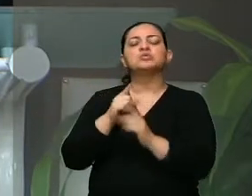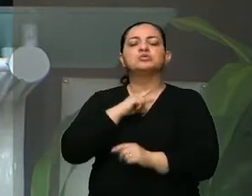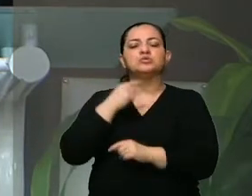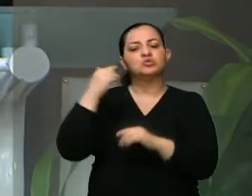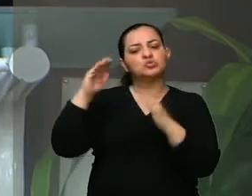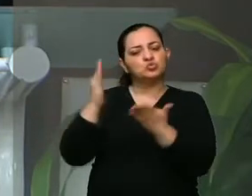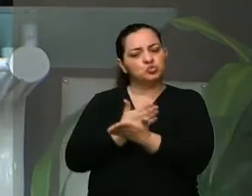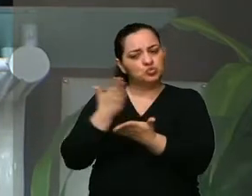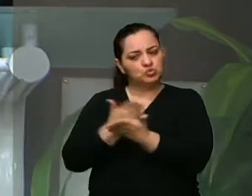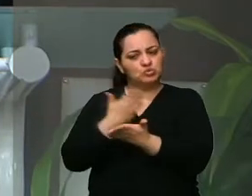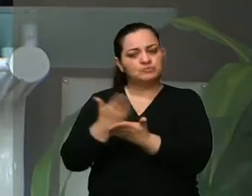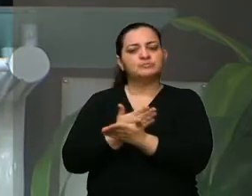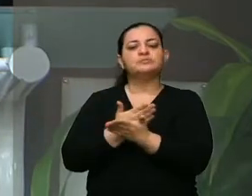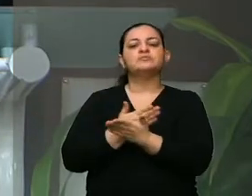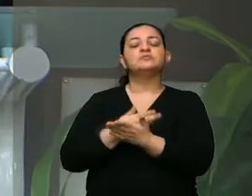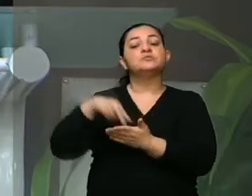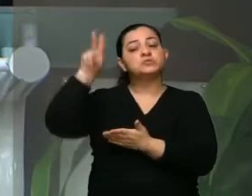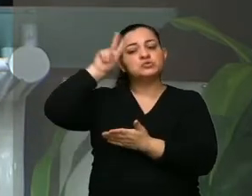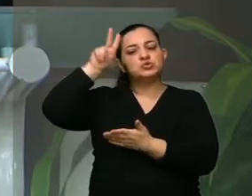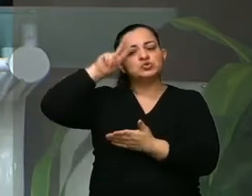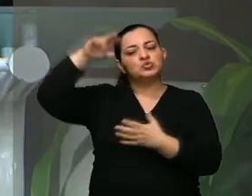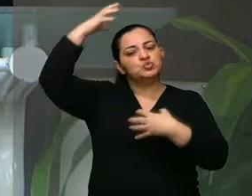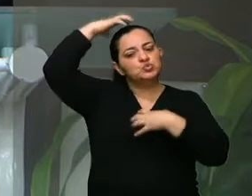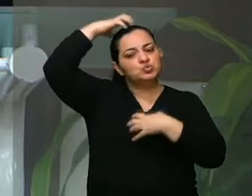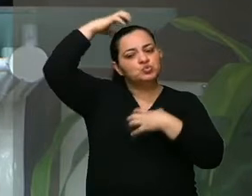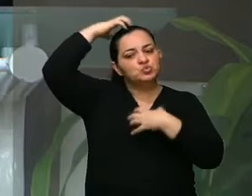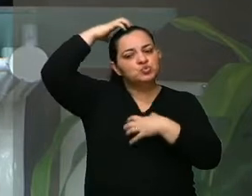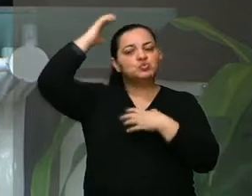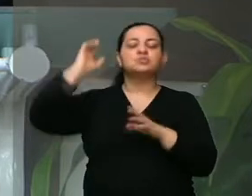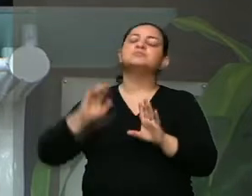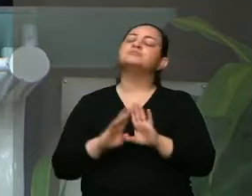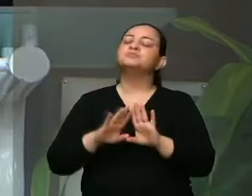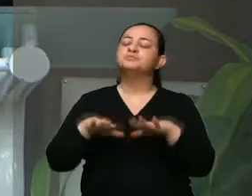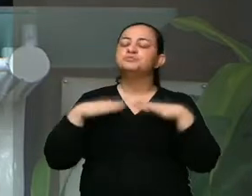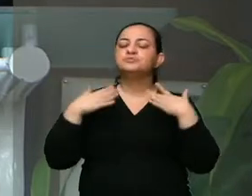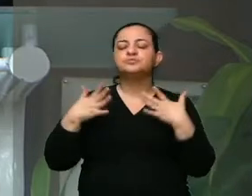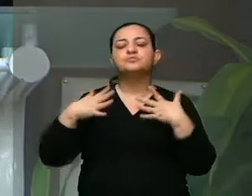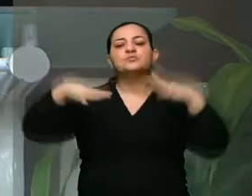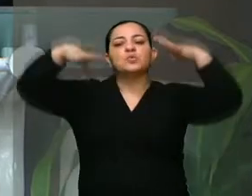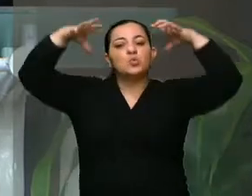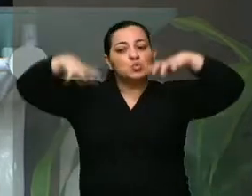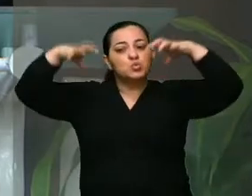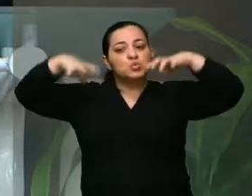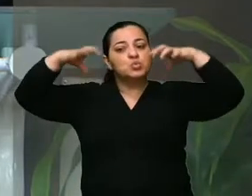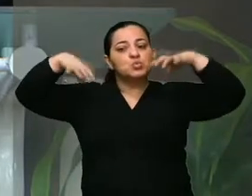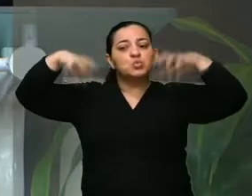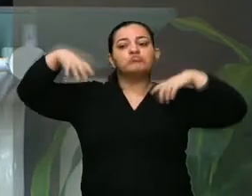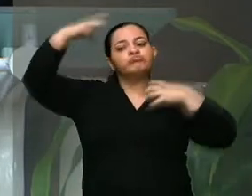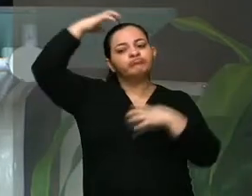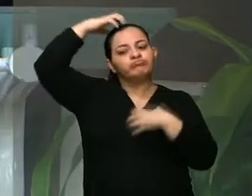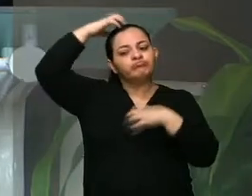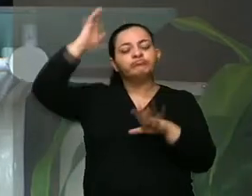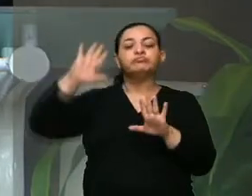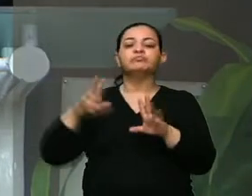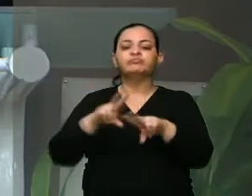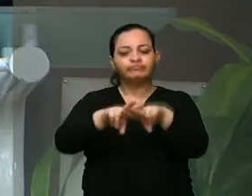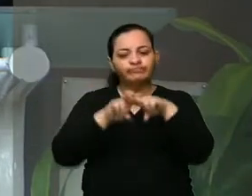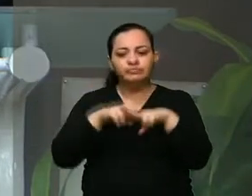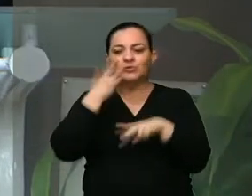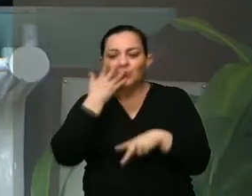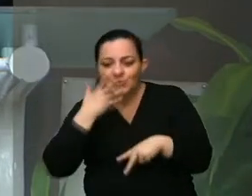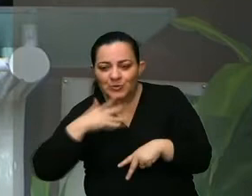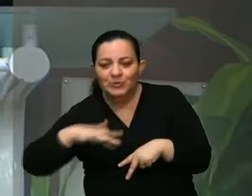e daí tinha história dos macaquinhos então choveu da e tinha o por isso que as crianças